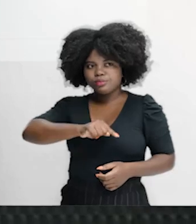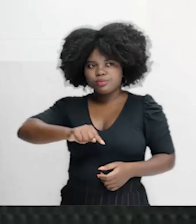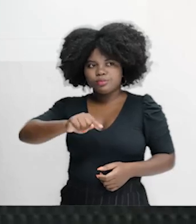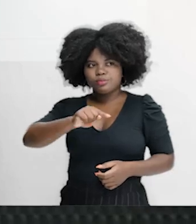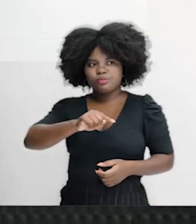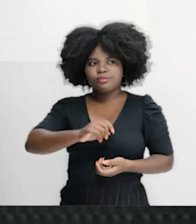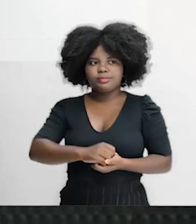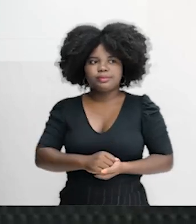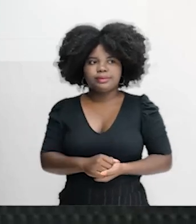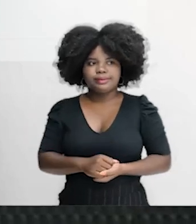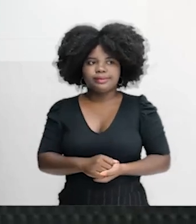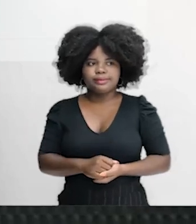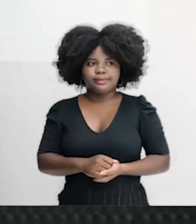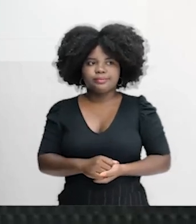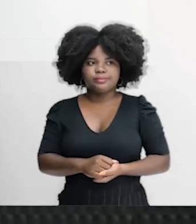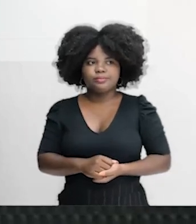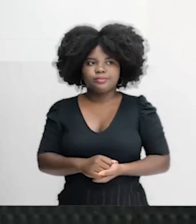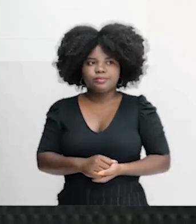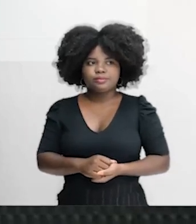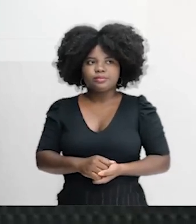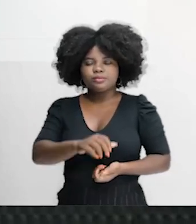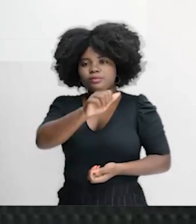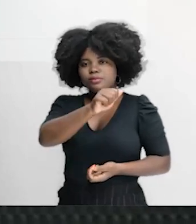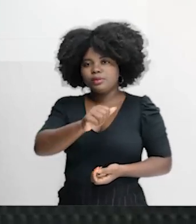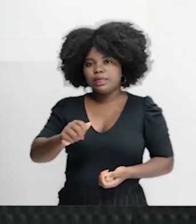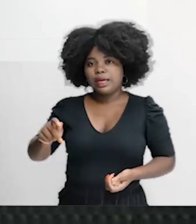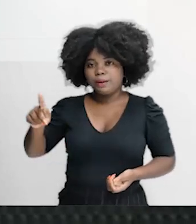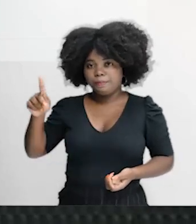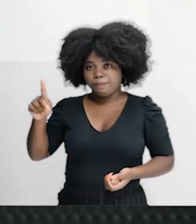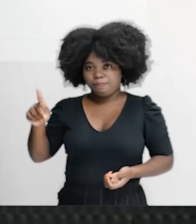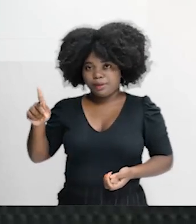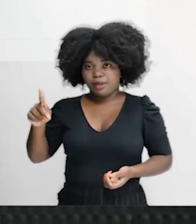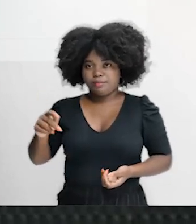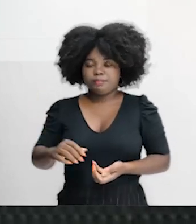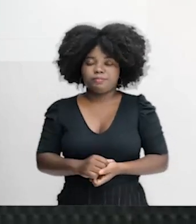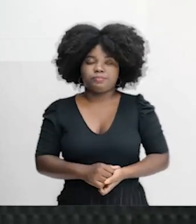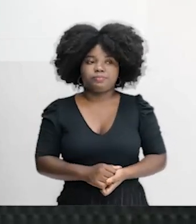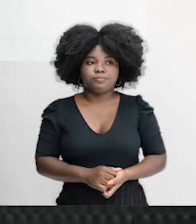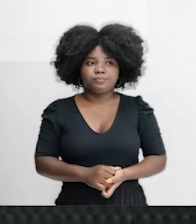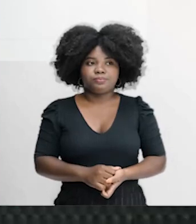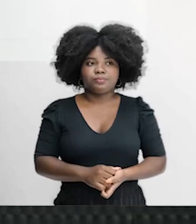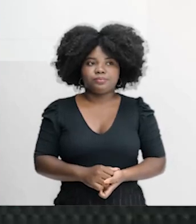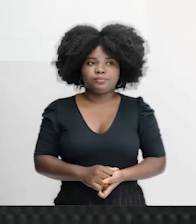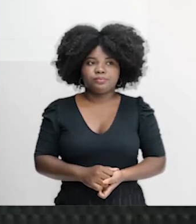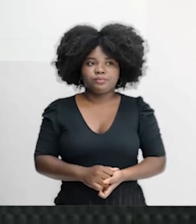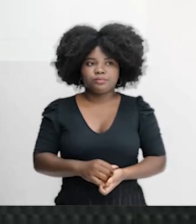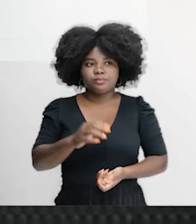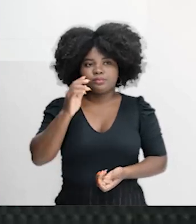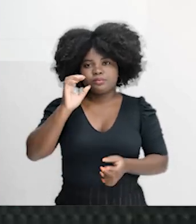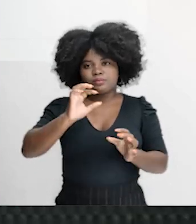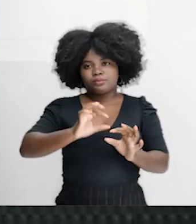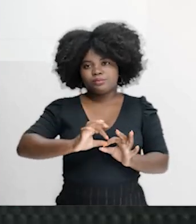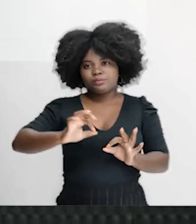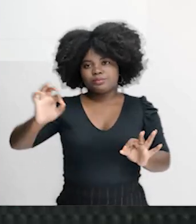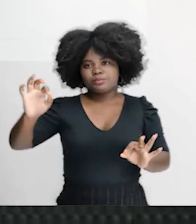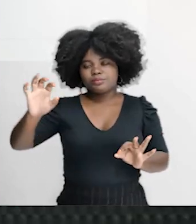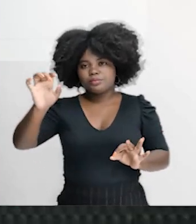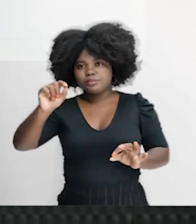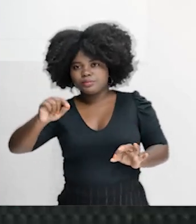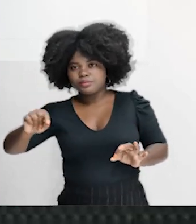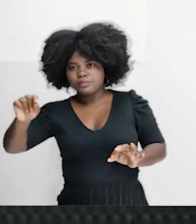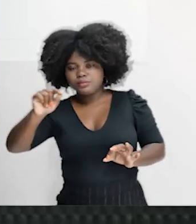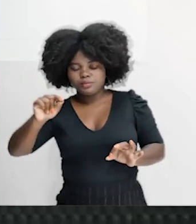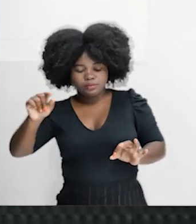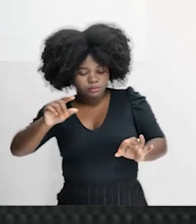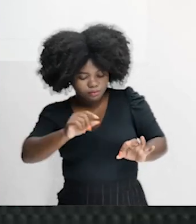pela extremidade do arco AP. Passa pela extremidade do arco AP, que é esse carinha bem aqui, ó.